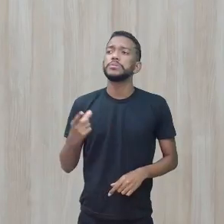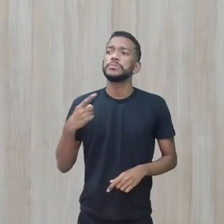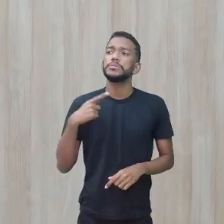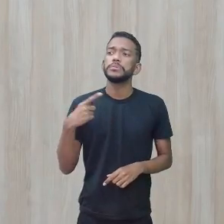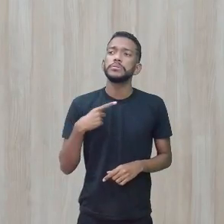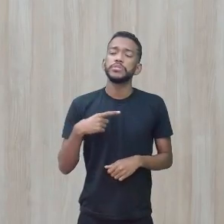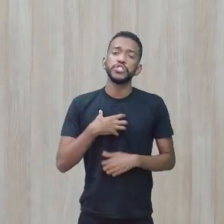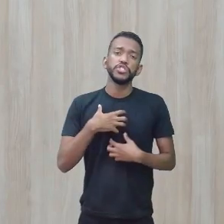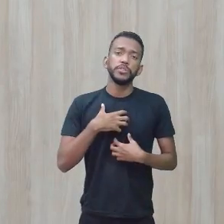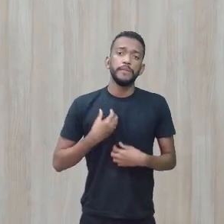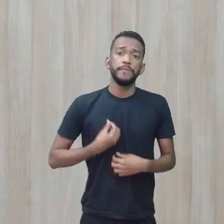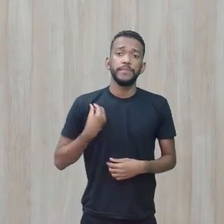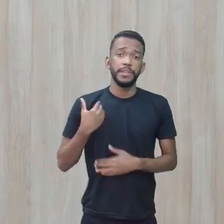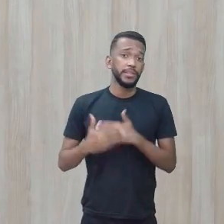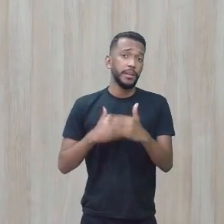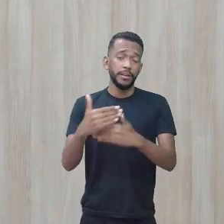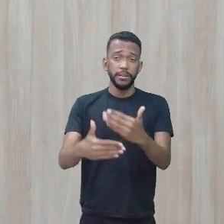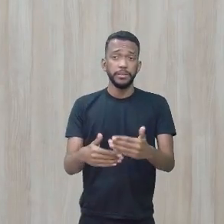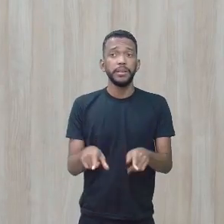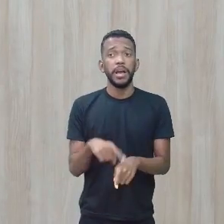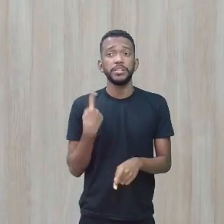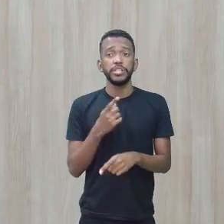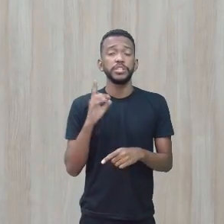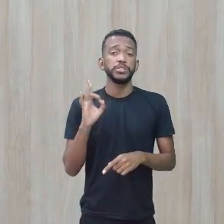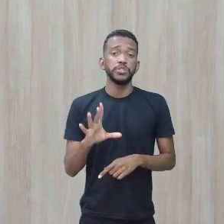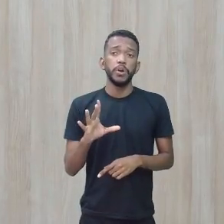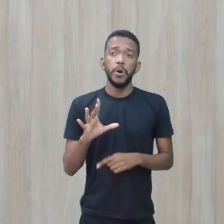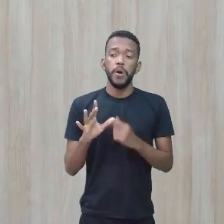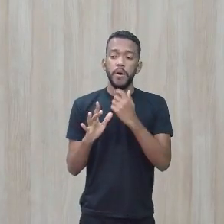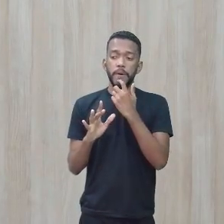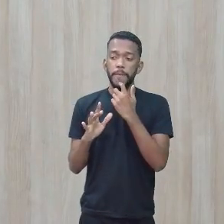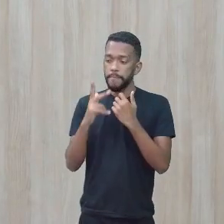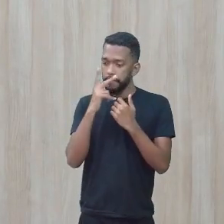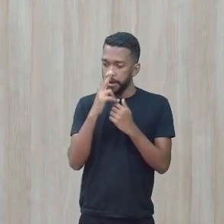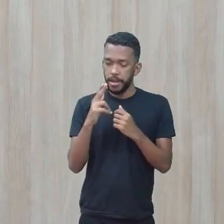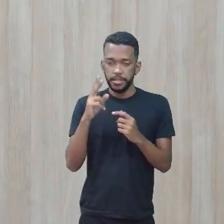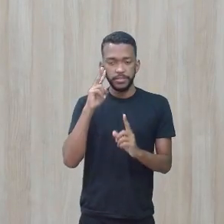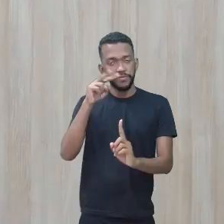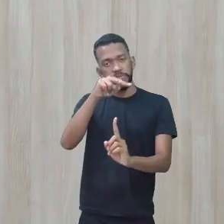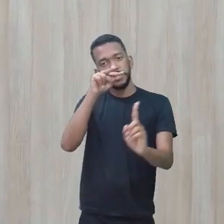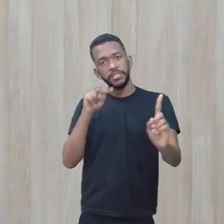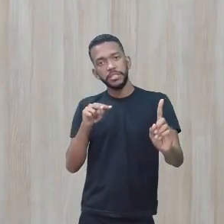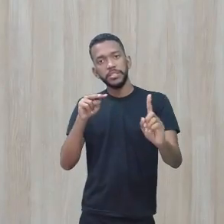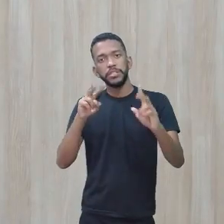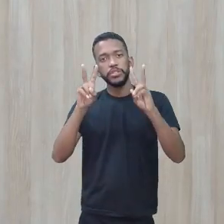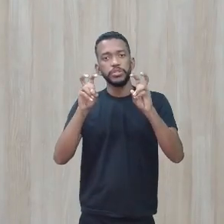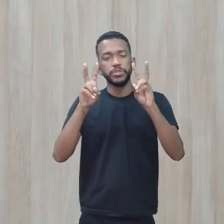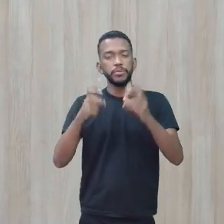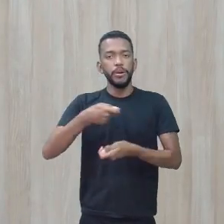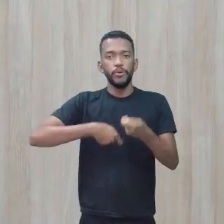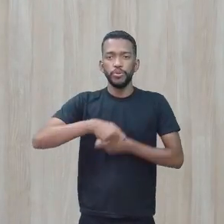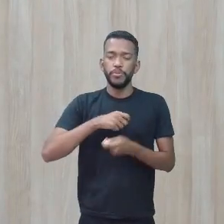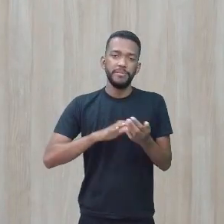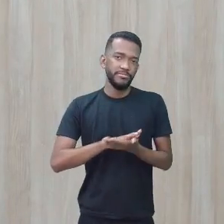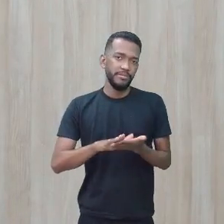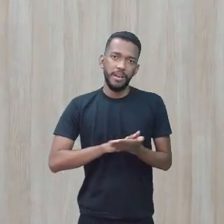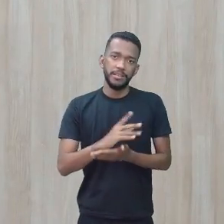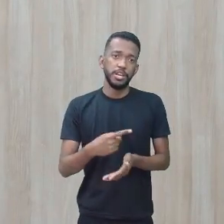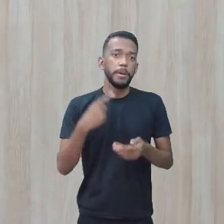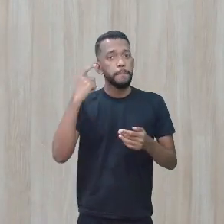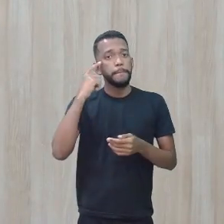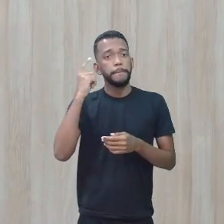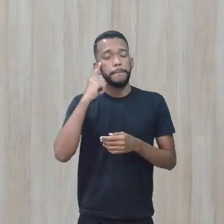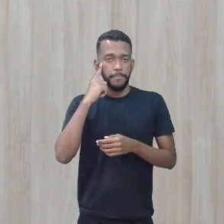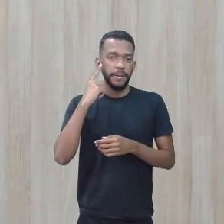nosso modo de vida, onde a gente só está visando a questão econômica, né? E a gente não está pensando nessa questão do